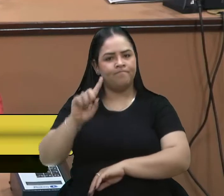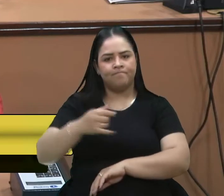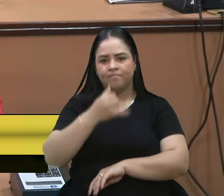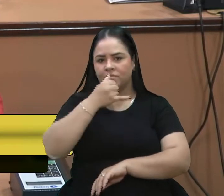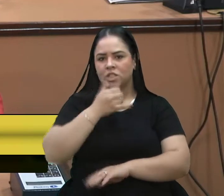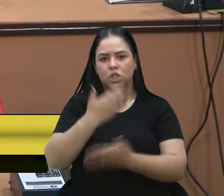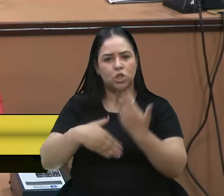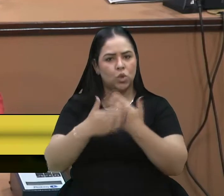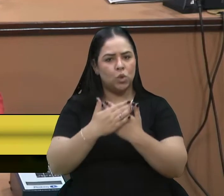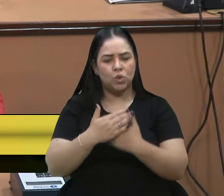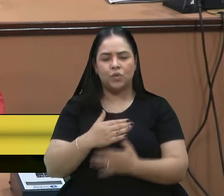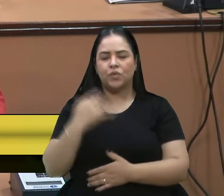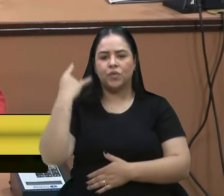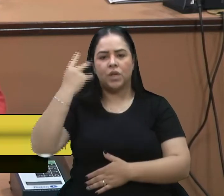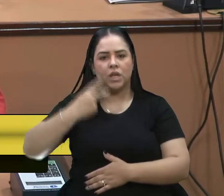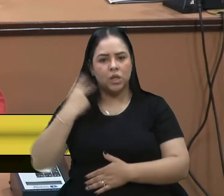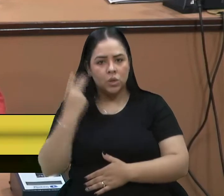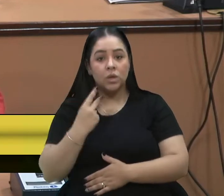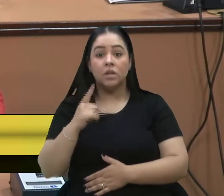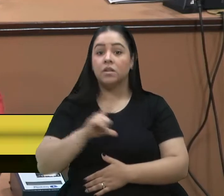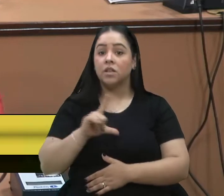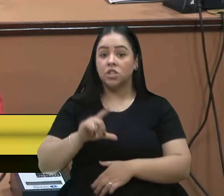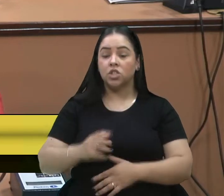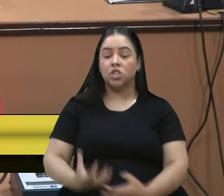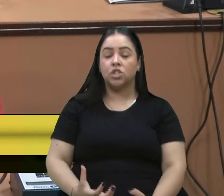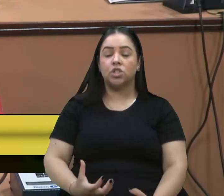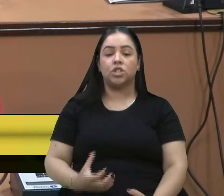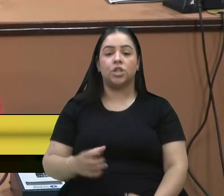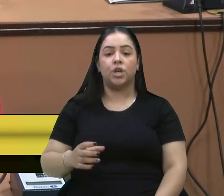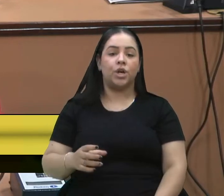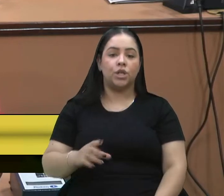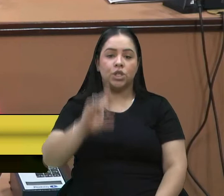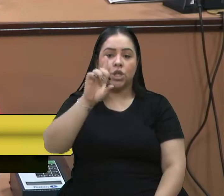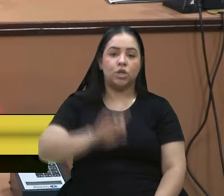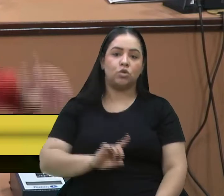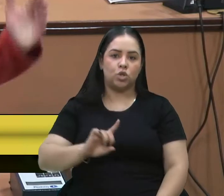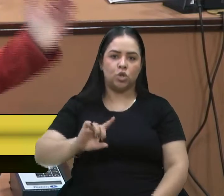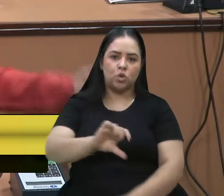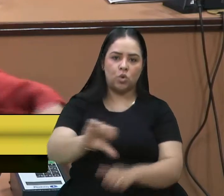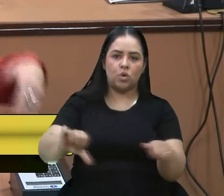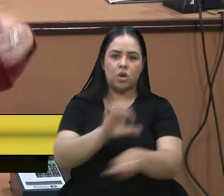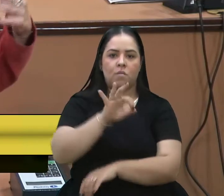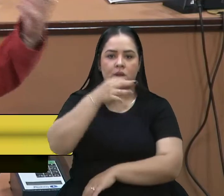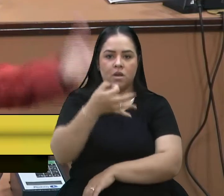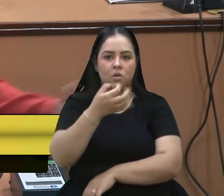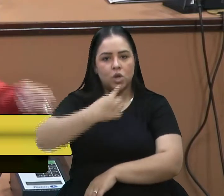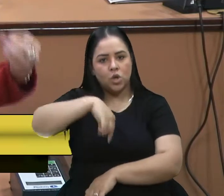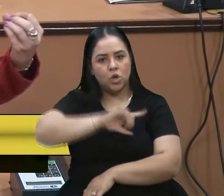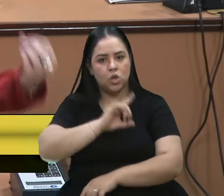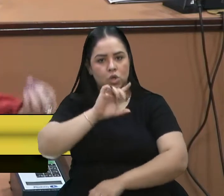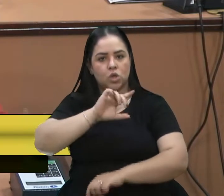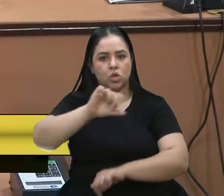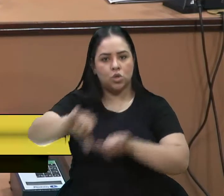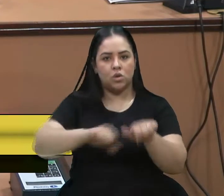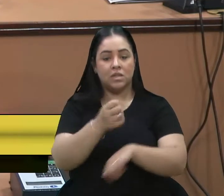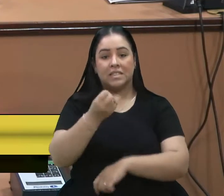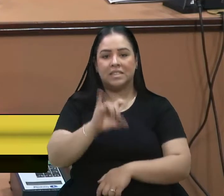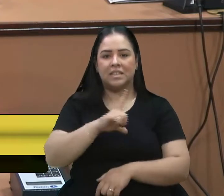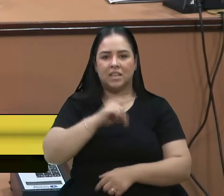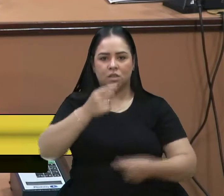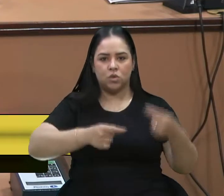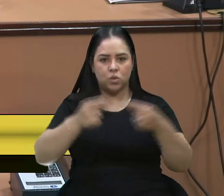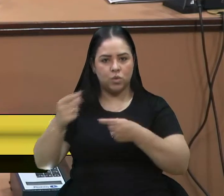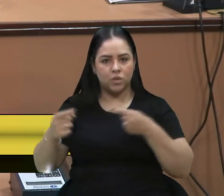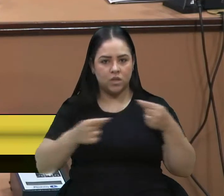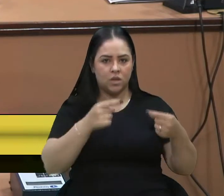vereador aqui tem direito de mudar de opinião, mas a gente muda de opinião quando a gente tem debates, discussões, argumentos.